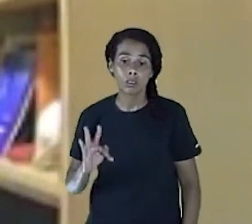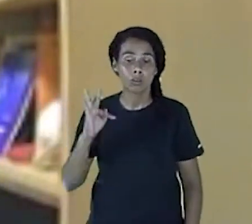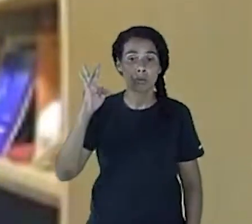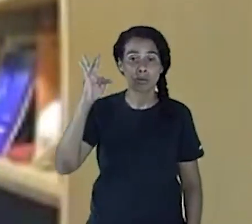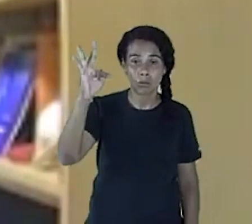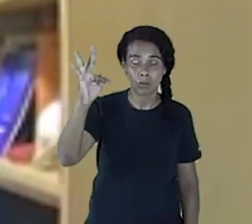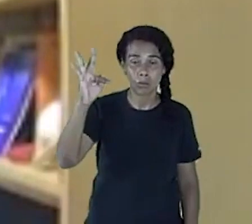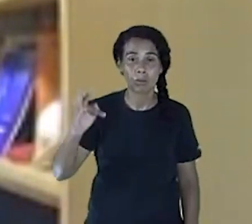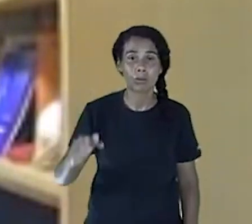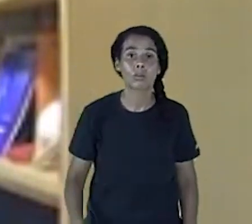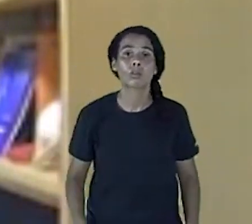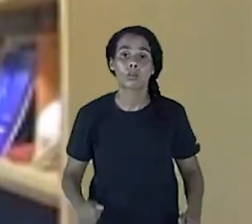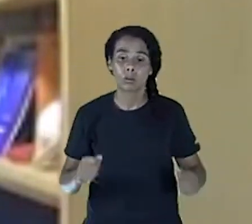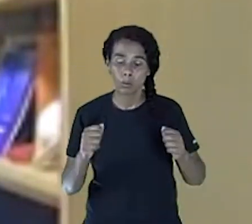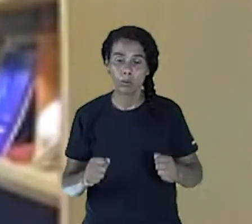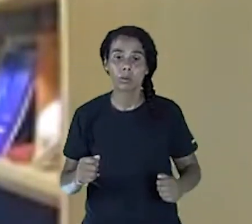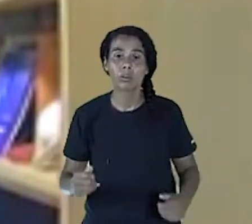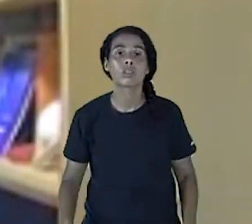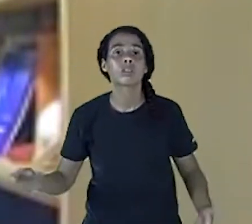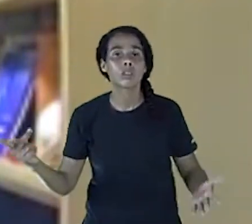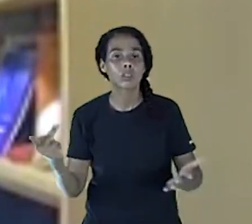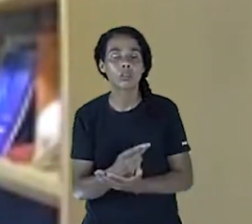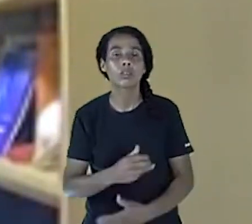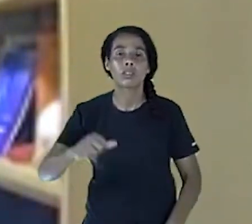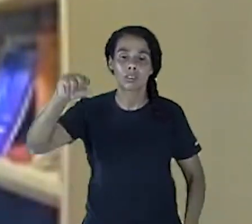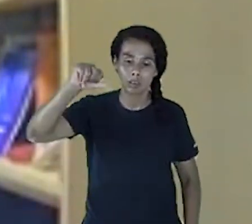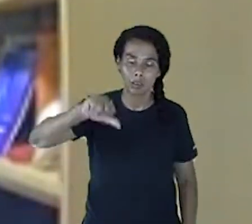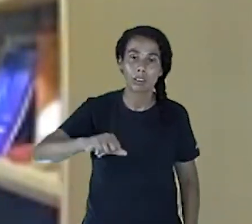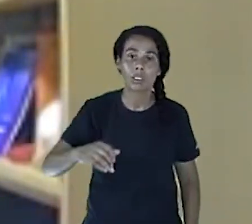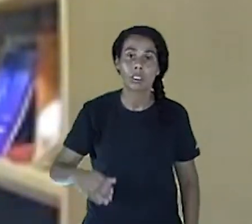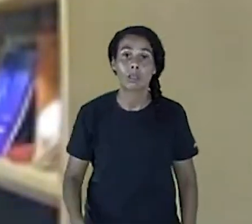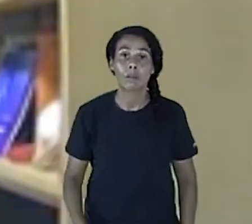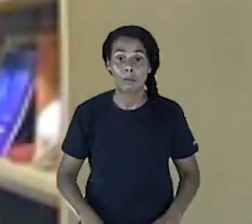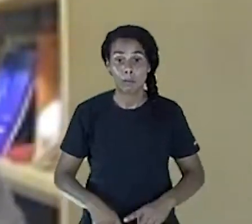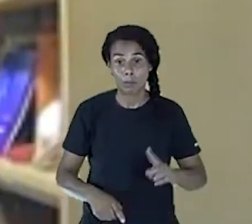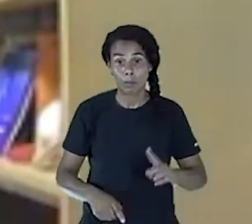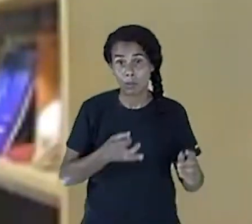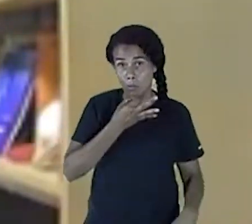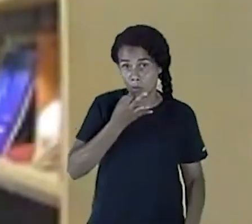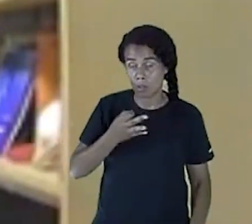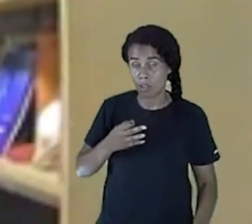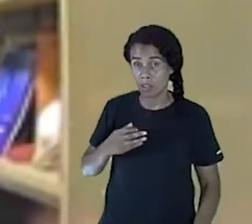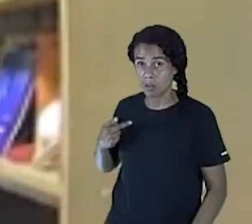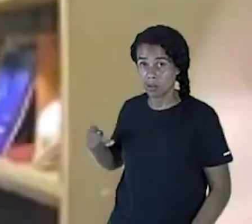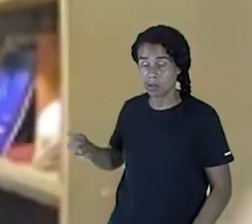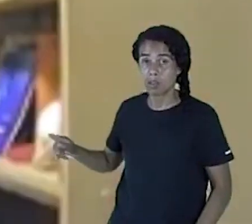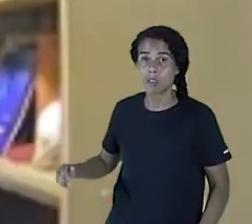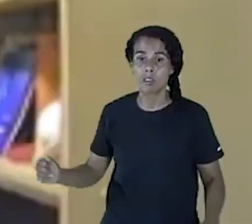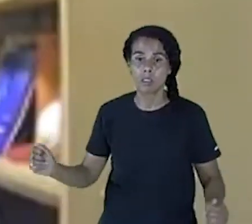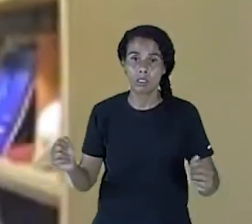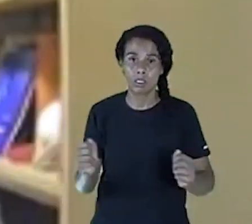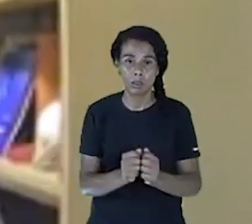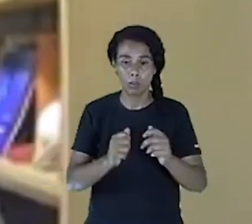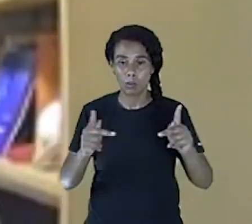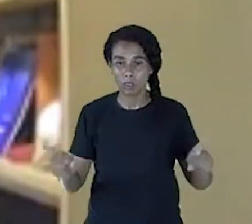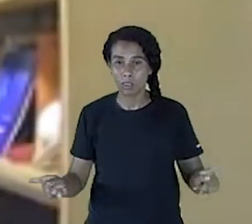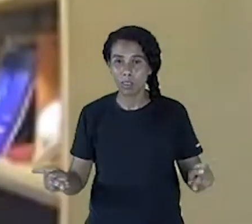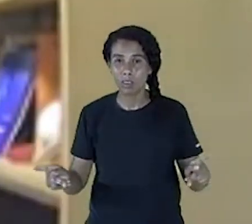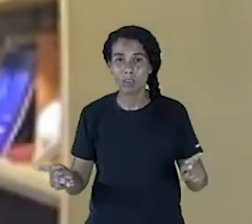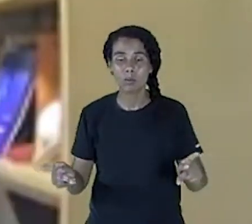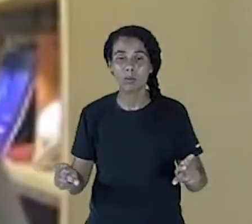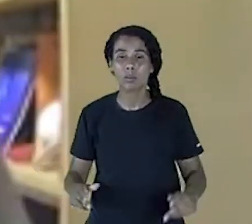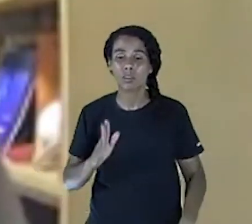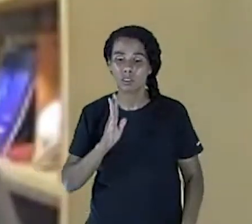acho que o apocalipse está acontecendo dentro da gente mesmo, há muito tempo, que o próprio apocalipse já